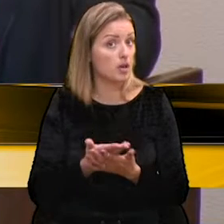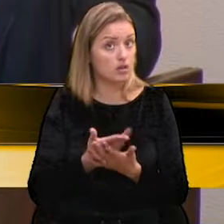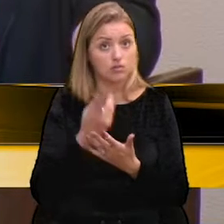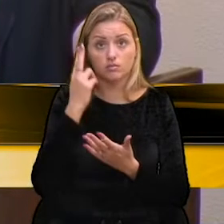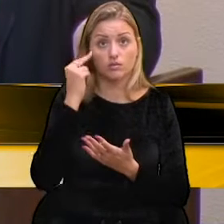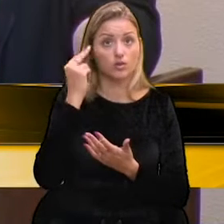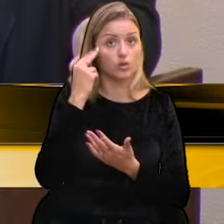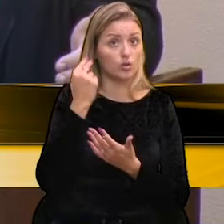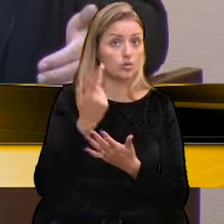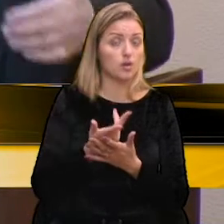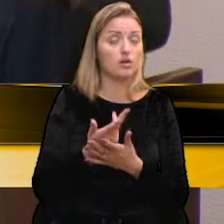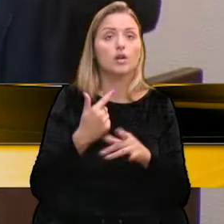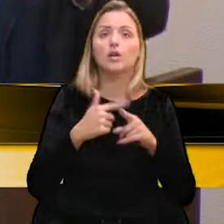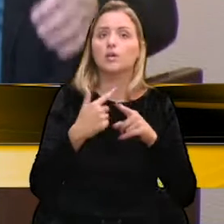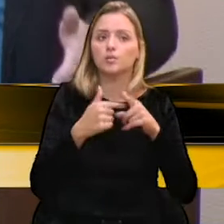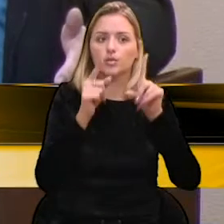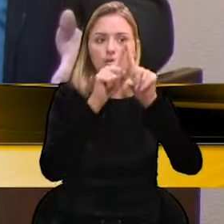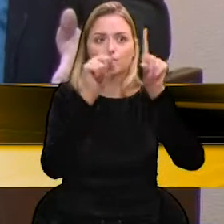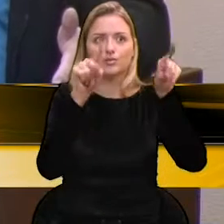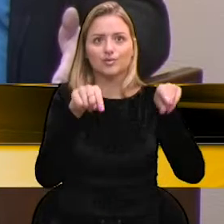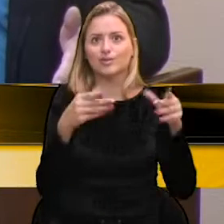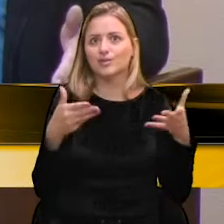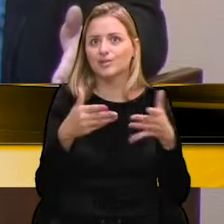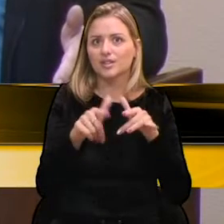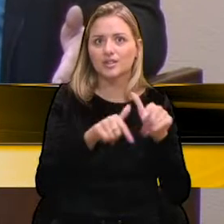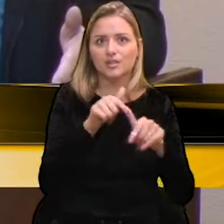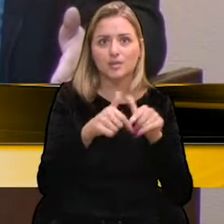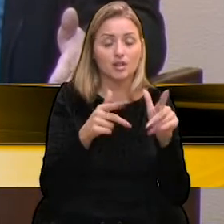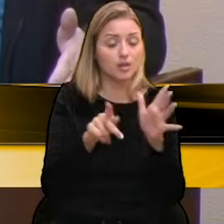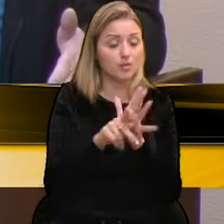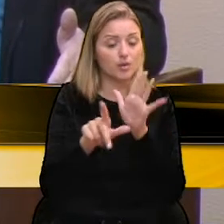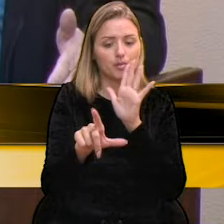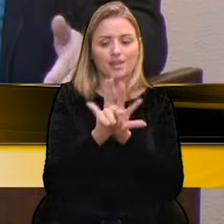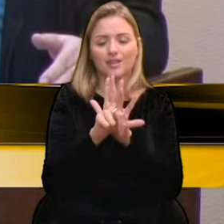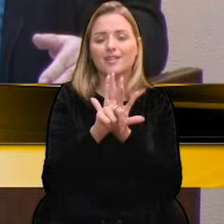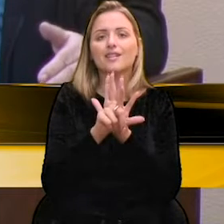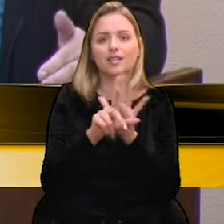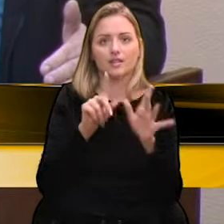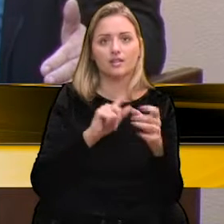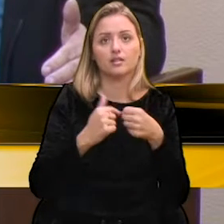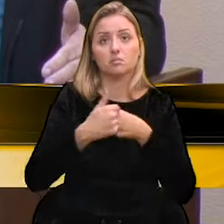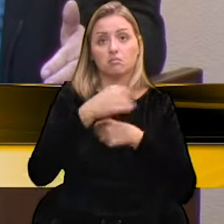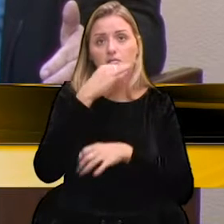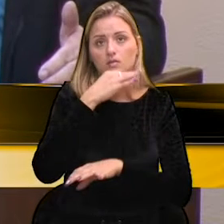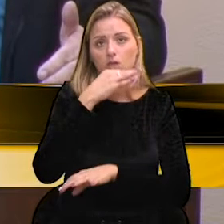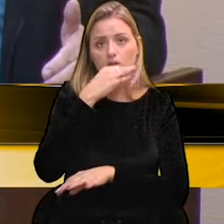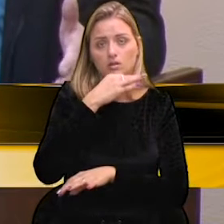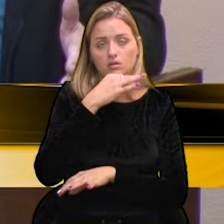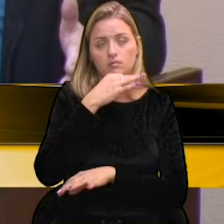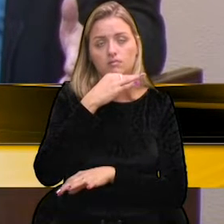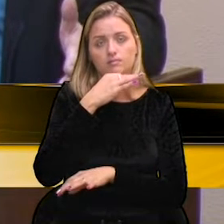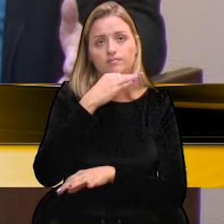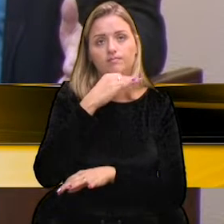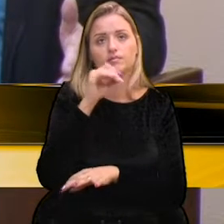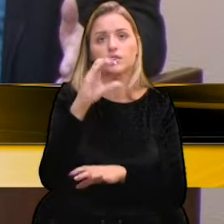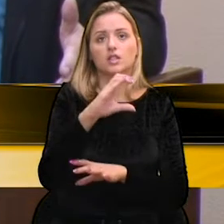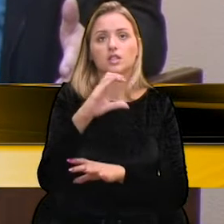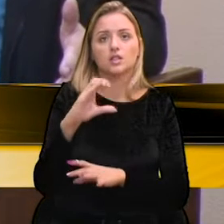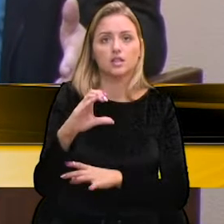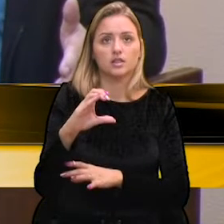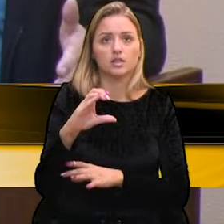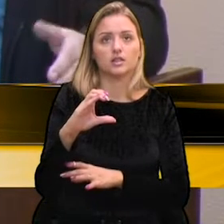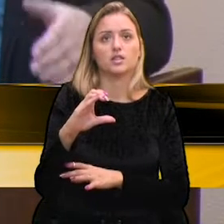natural, porque os servidores estão ali e a própria lei orgânica determina que, na medida do possível, os cargos de